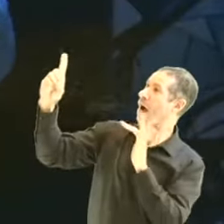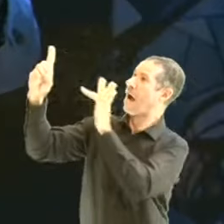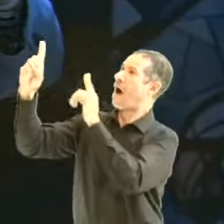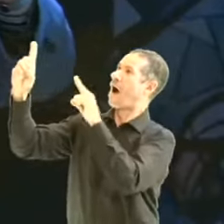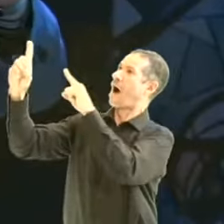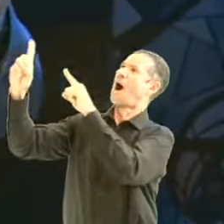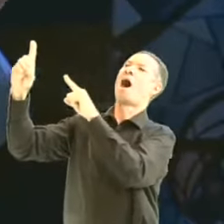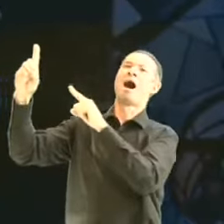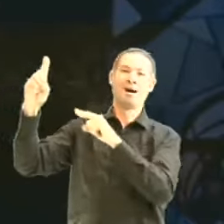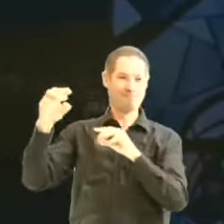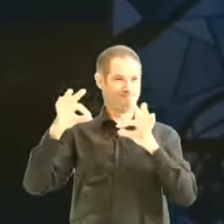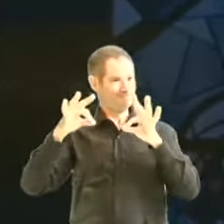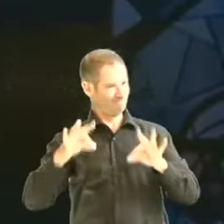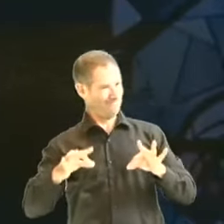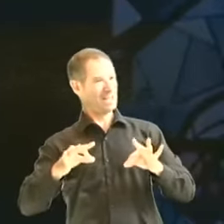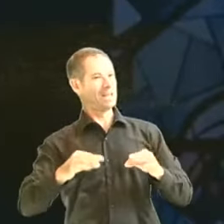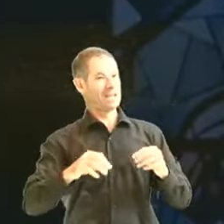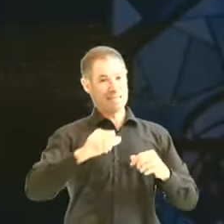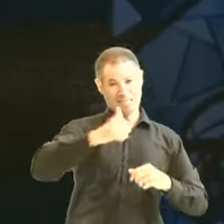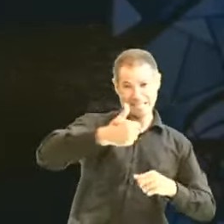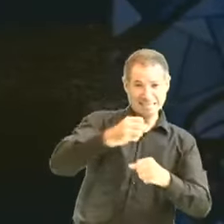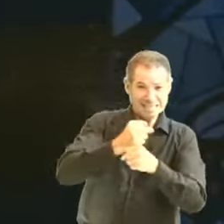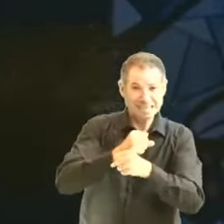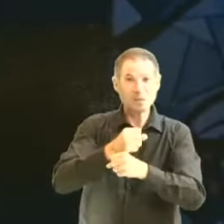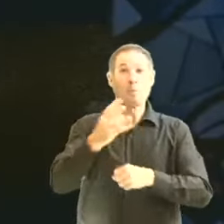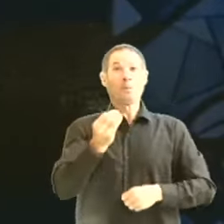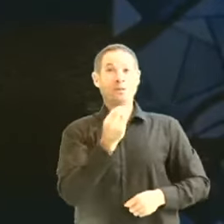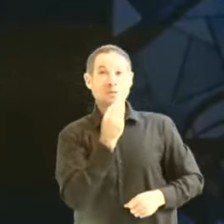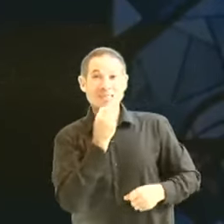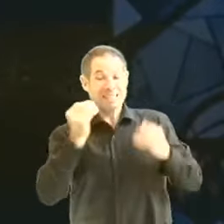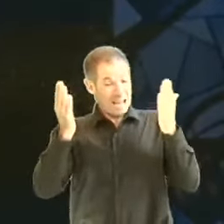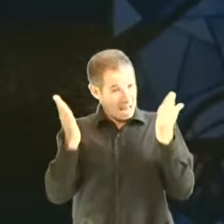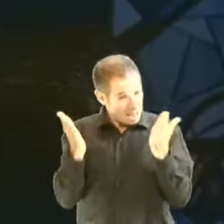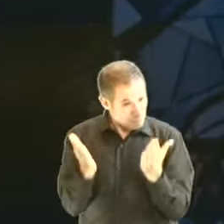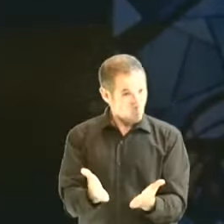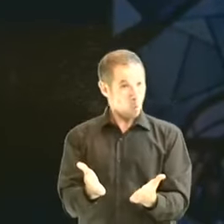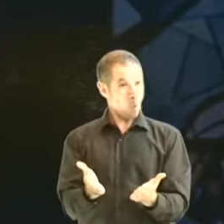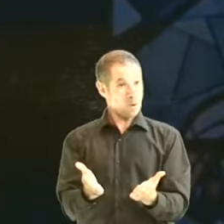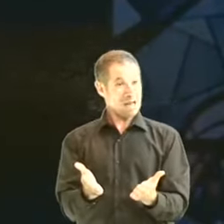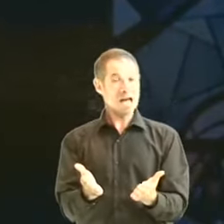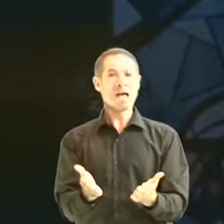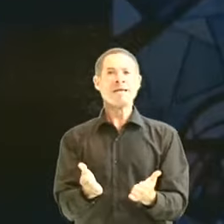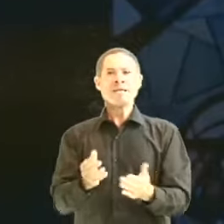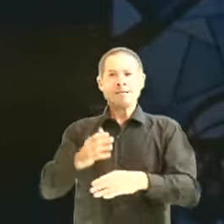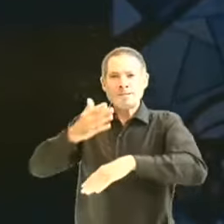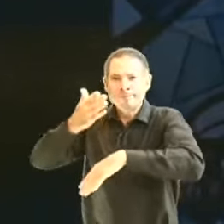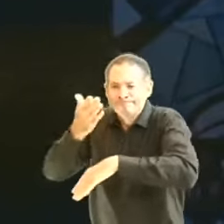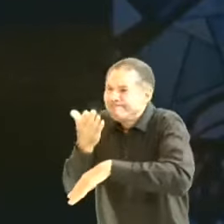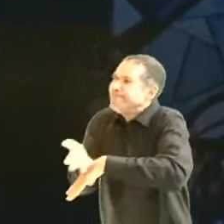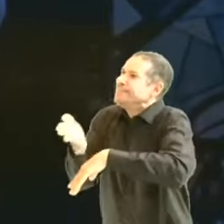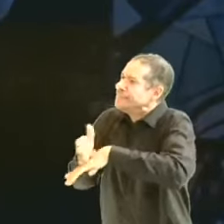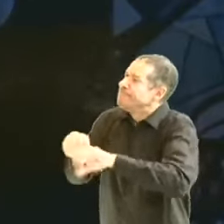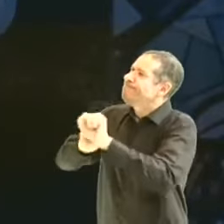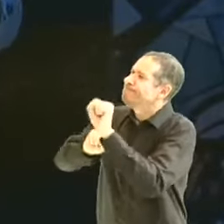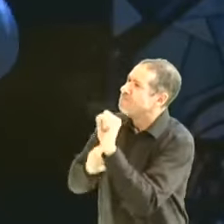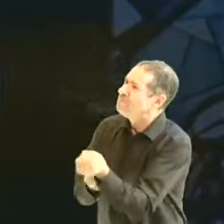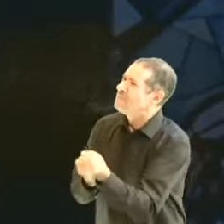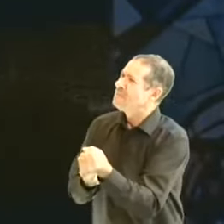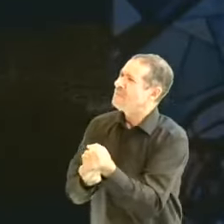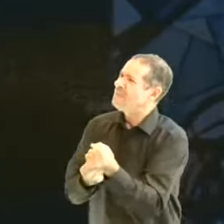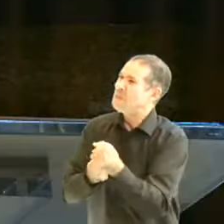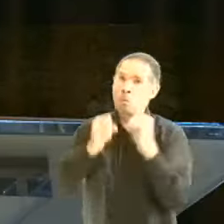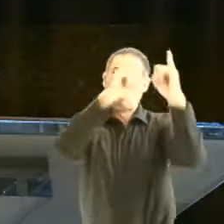10 anos, eles têm a oportunidade agora de se dedicar ao Senhor, de abandonar